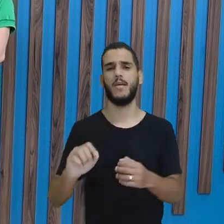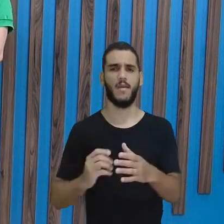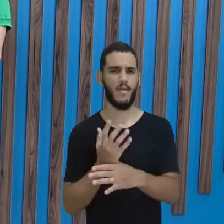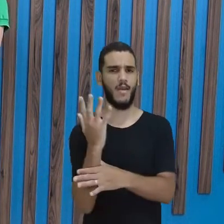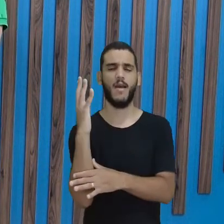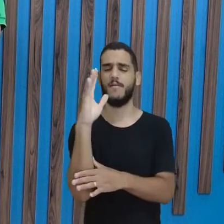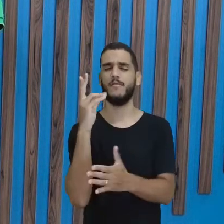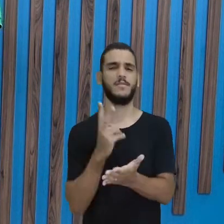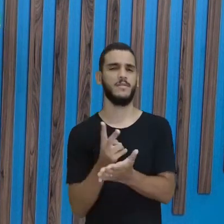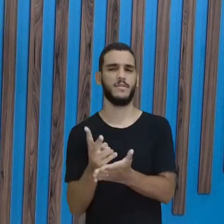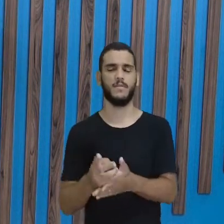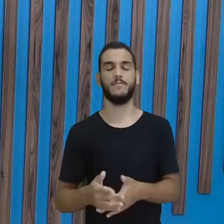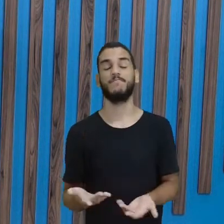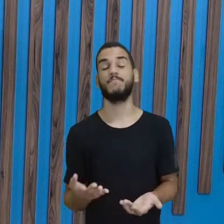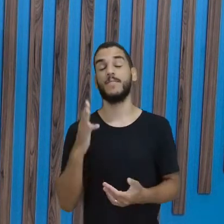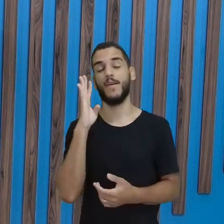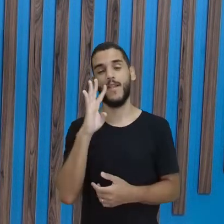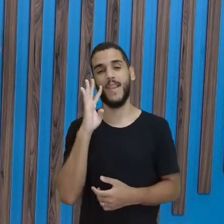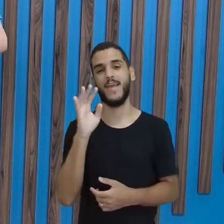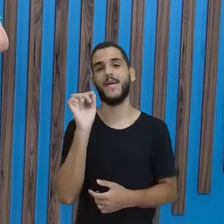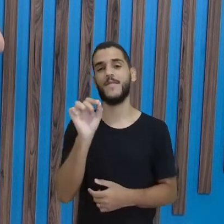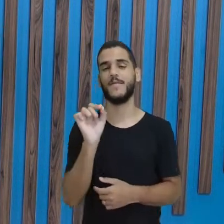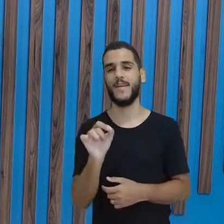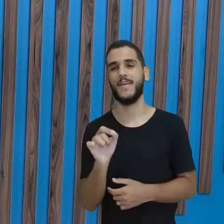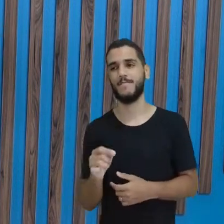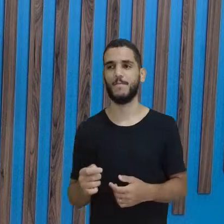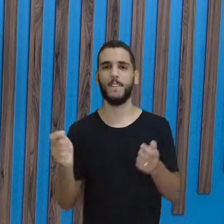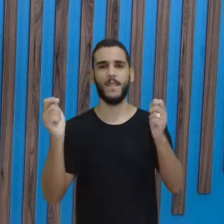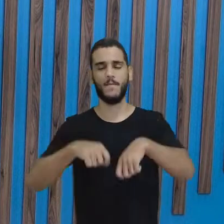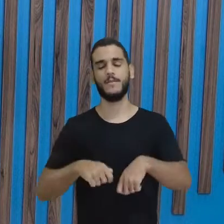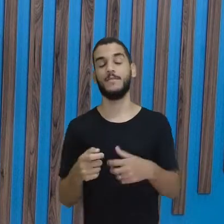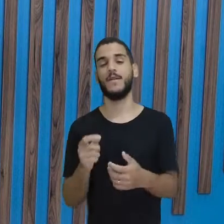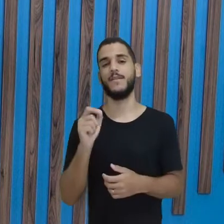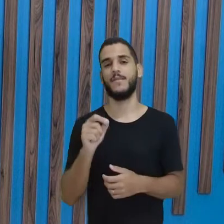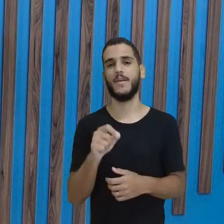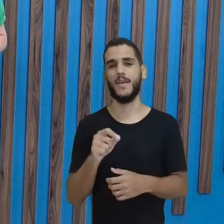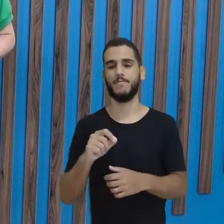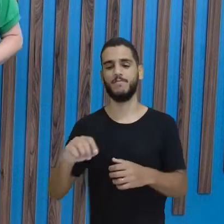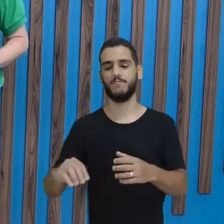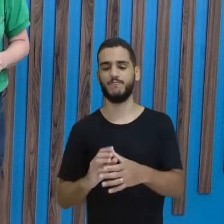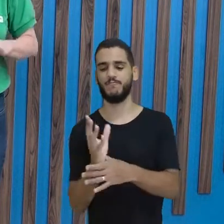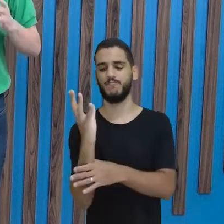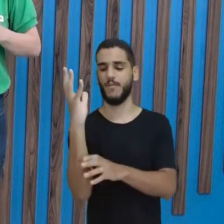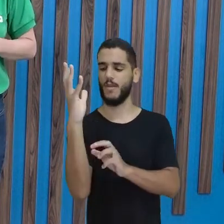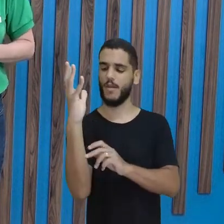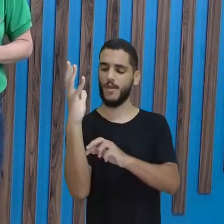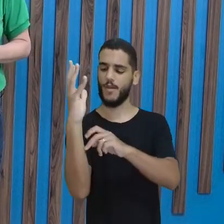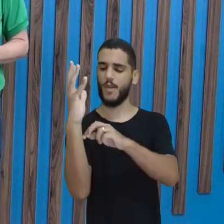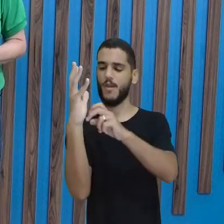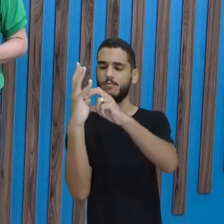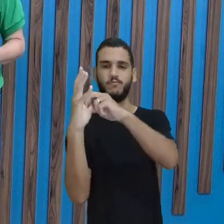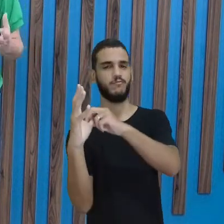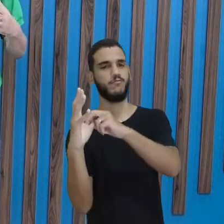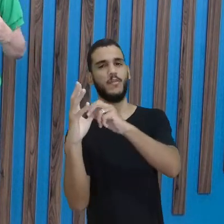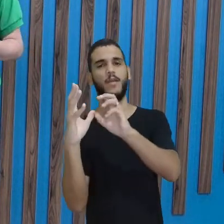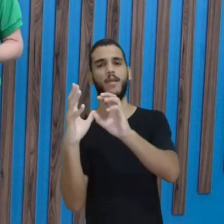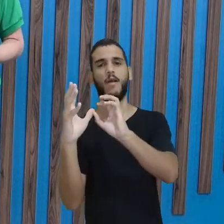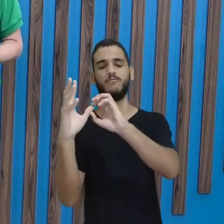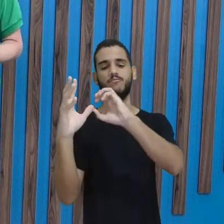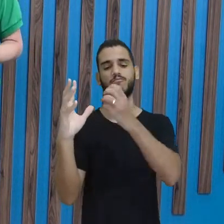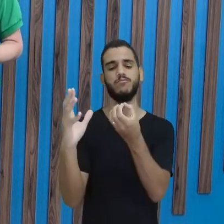muito comum. E o legal da área rural é você poder subir, por exemplo, uma árvore, né? E ali você pegar uma fruta e